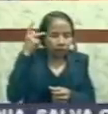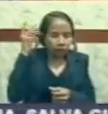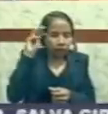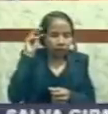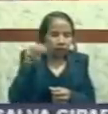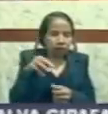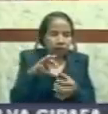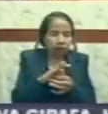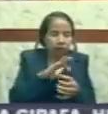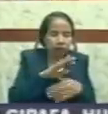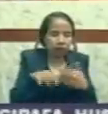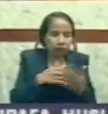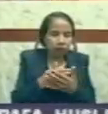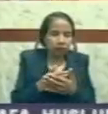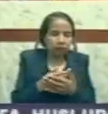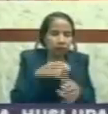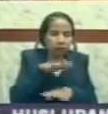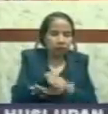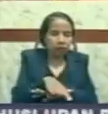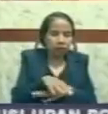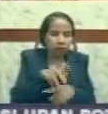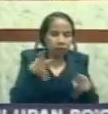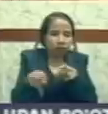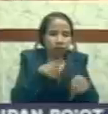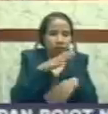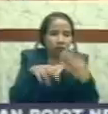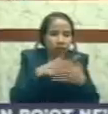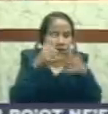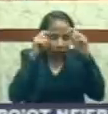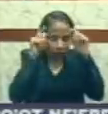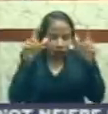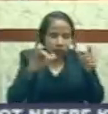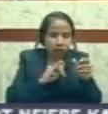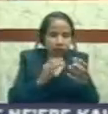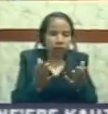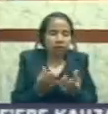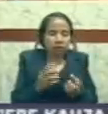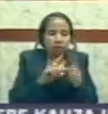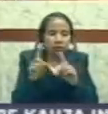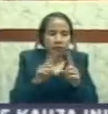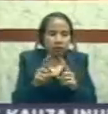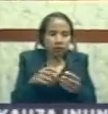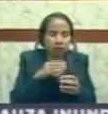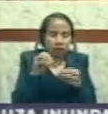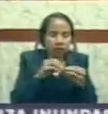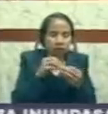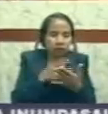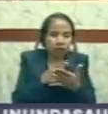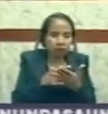TOMAC. Boa tarde, Sr. Povo do Timor-Leste. Eu quero falar uma coisa com a proposta